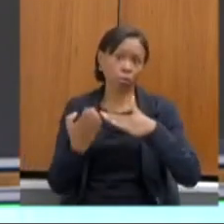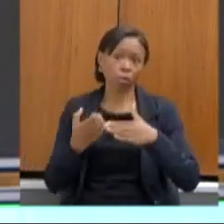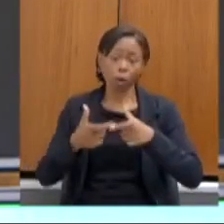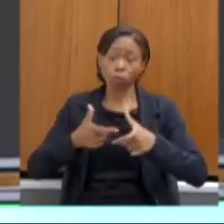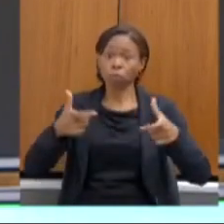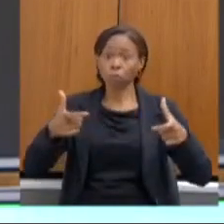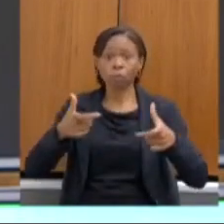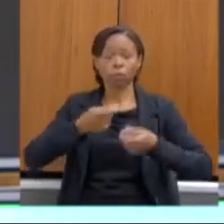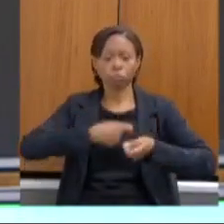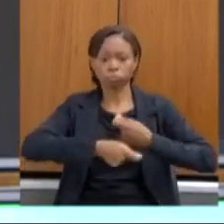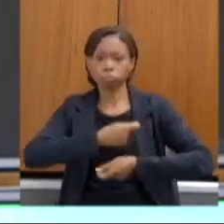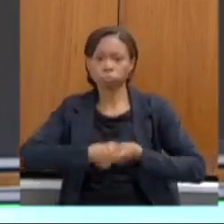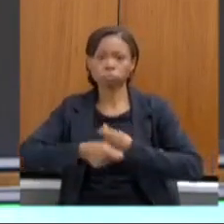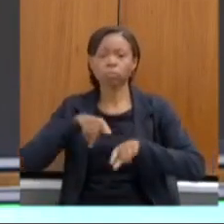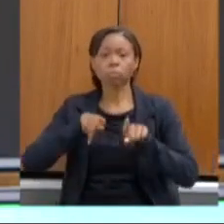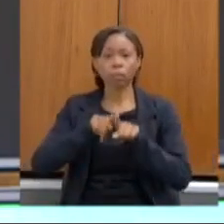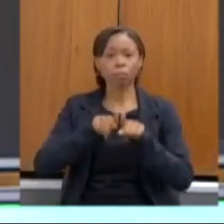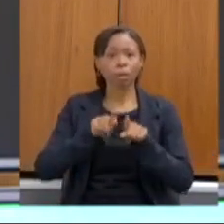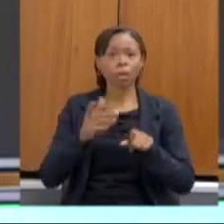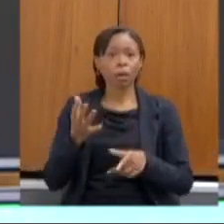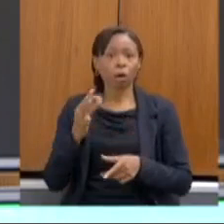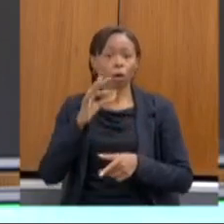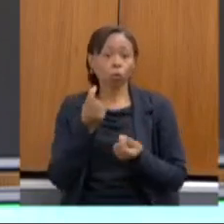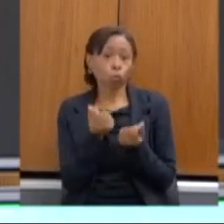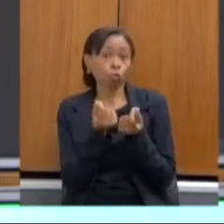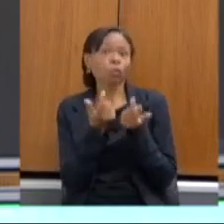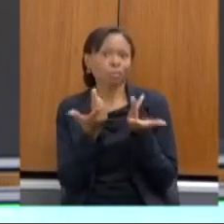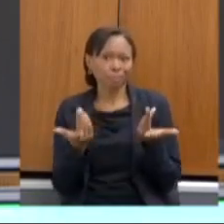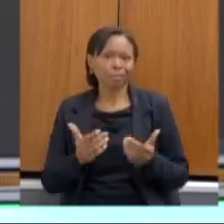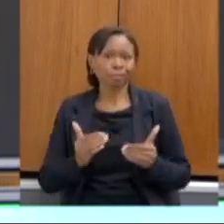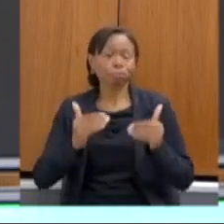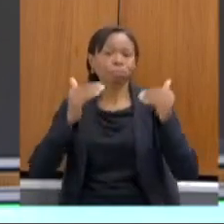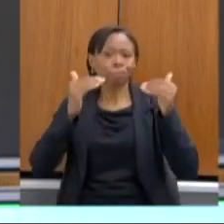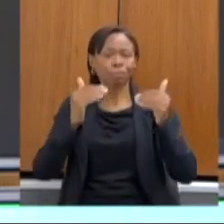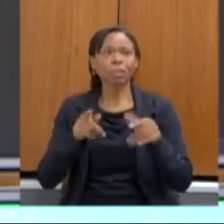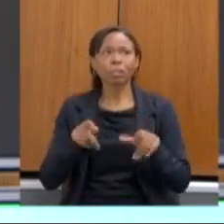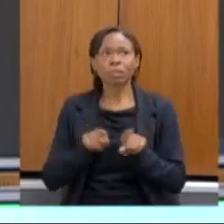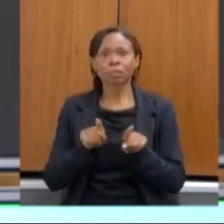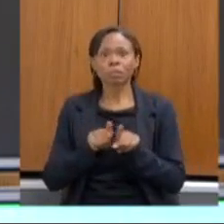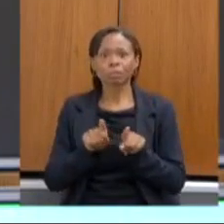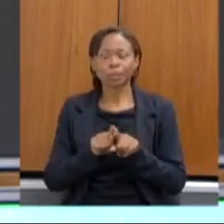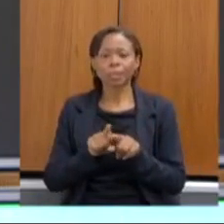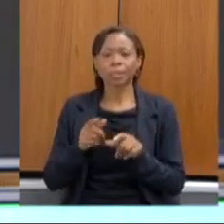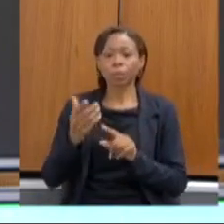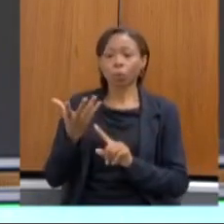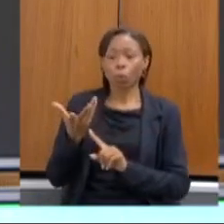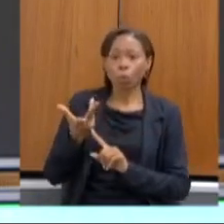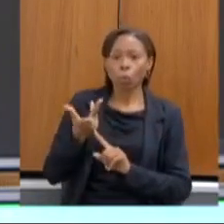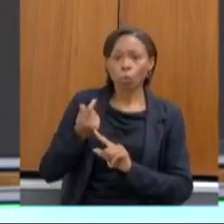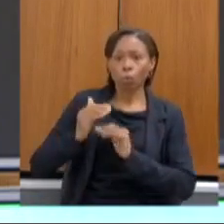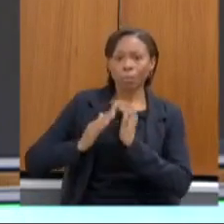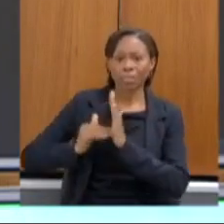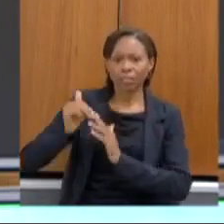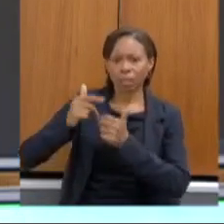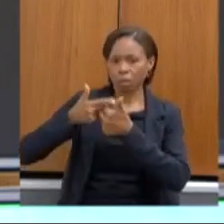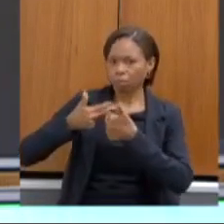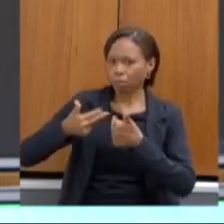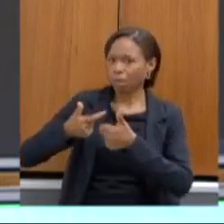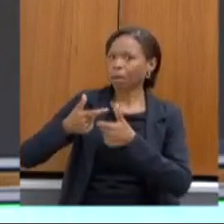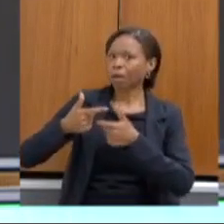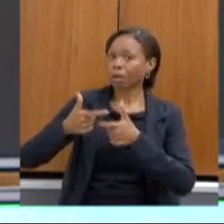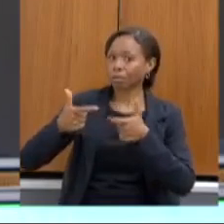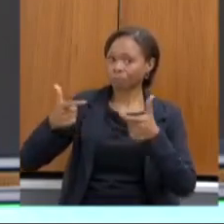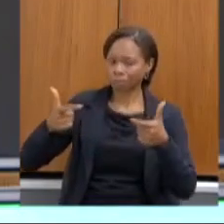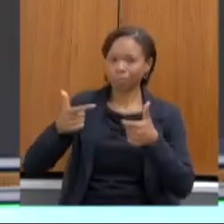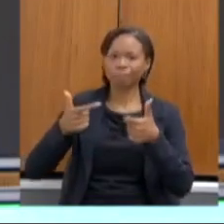desses artesãos lançamos a sétima Edição do catálogo de artesanato também importantíssimo tivemos